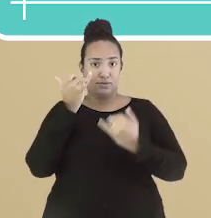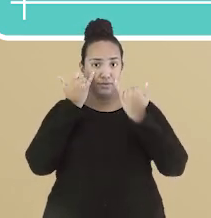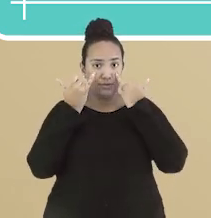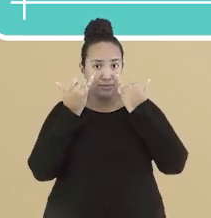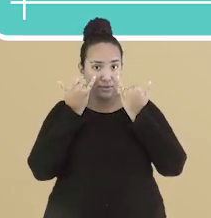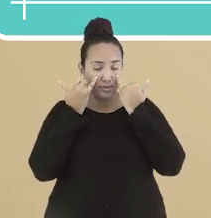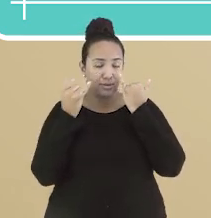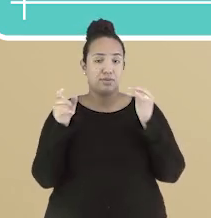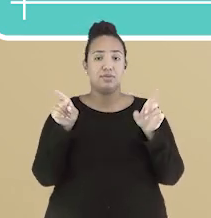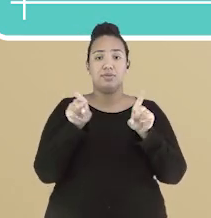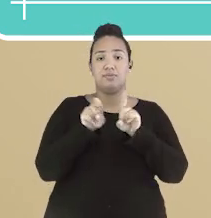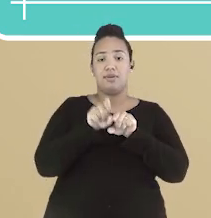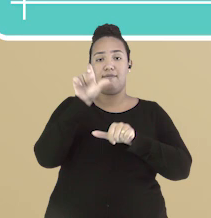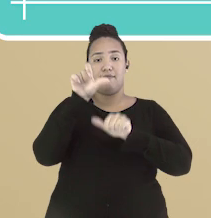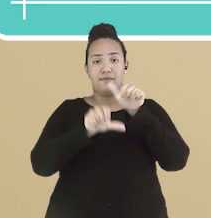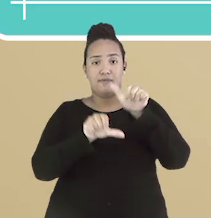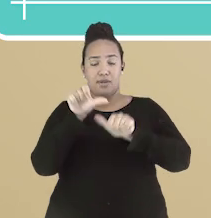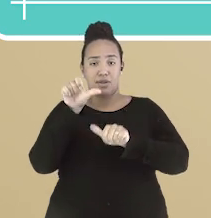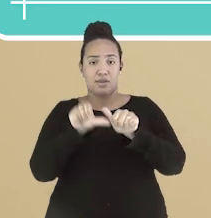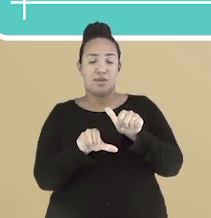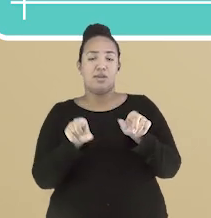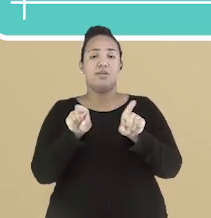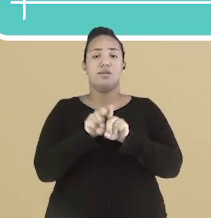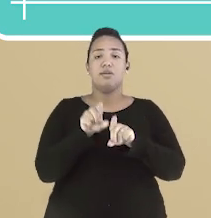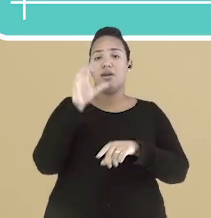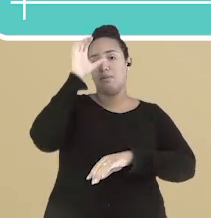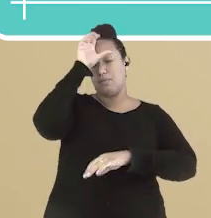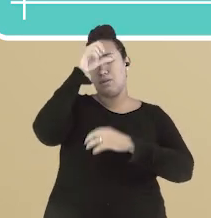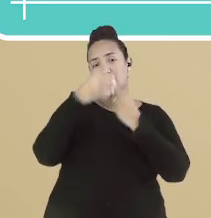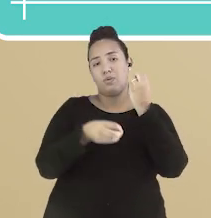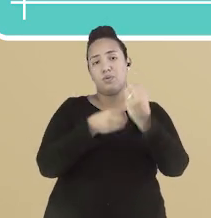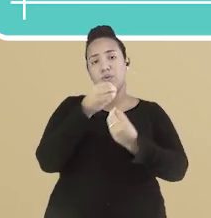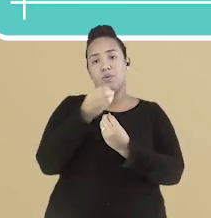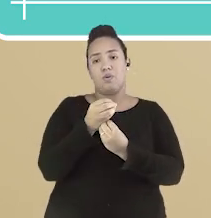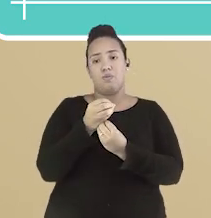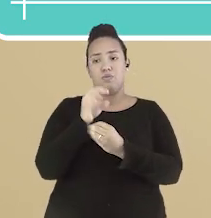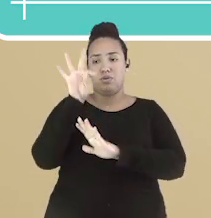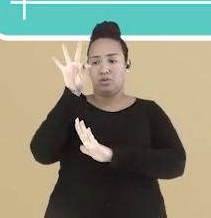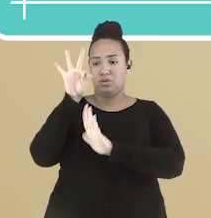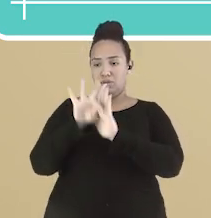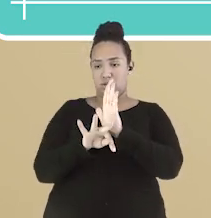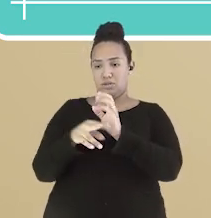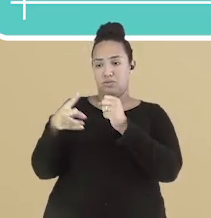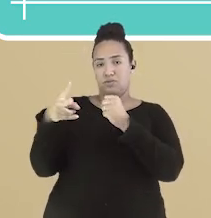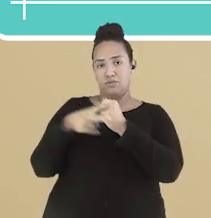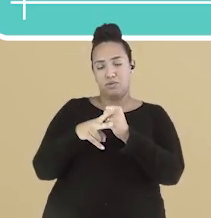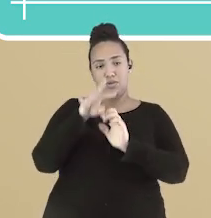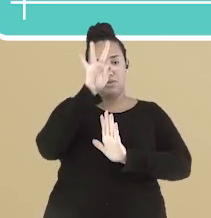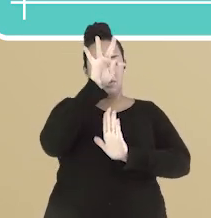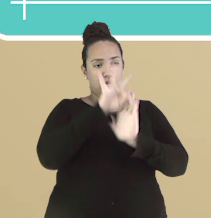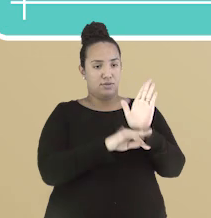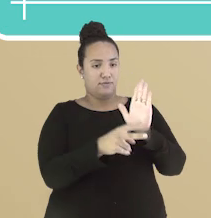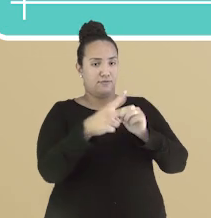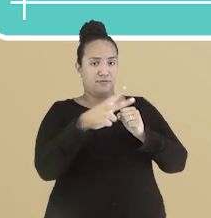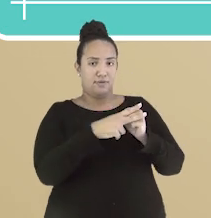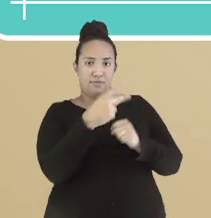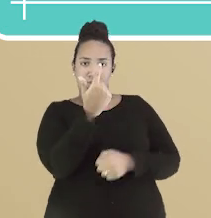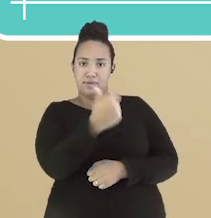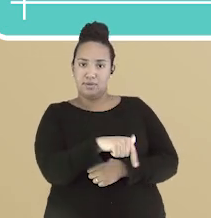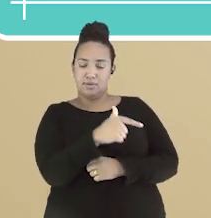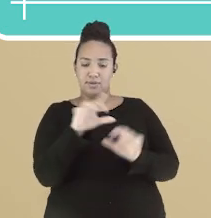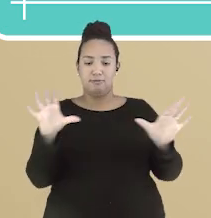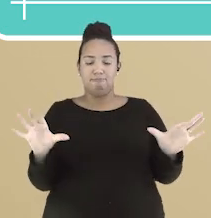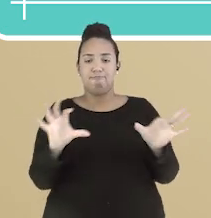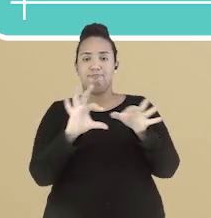texto infográfico, compreender como fazer a leitura da junção do texto verbal e não verbal no infográfico e entender